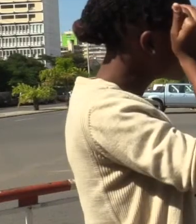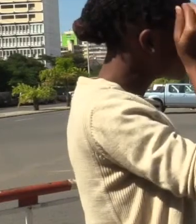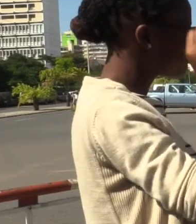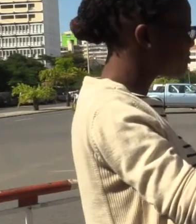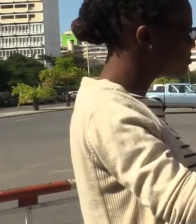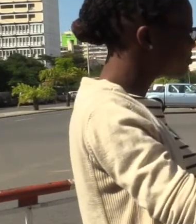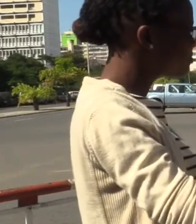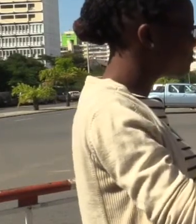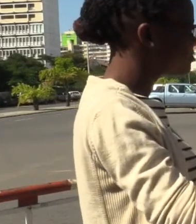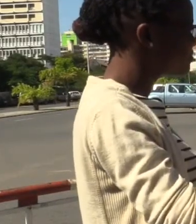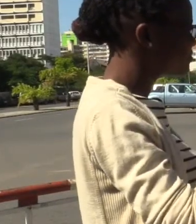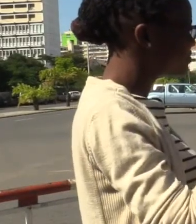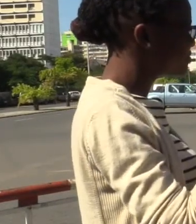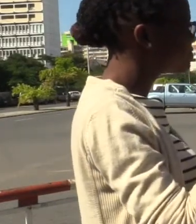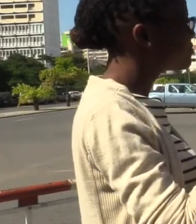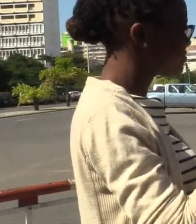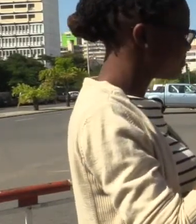Dor de cabeça.